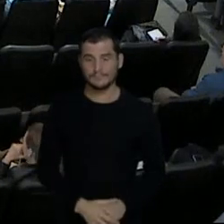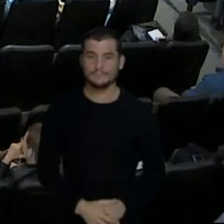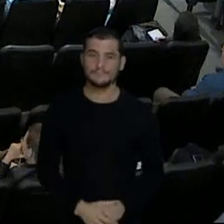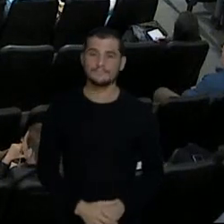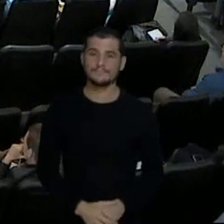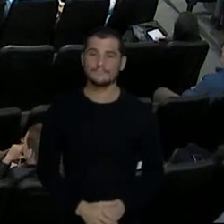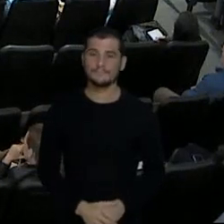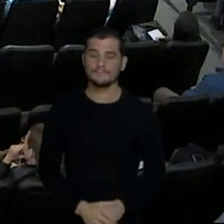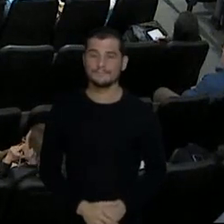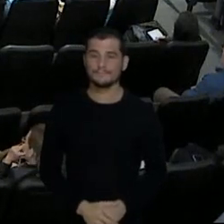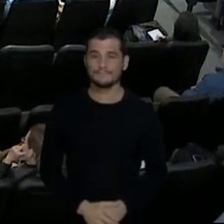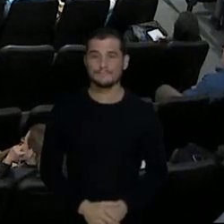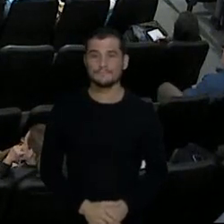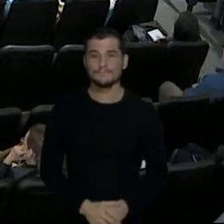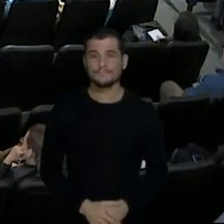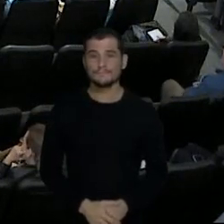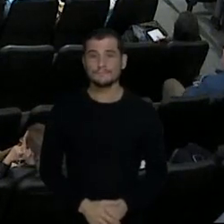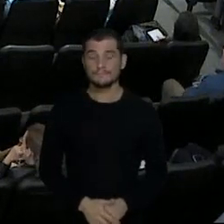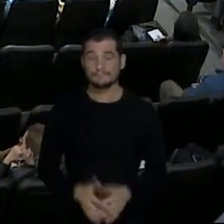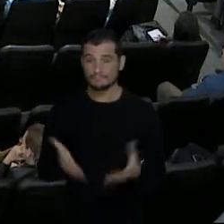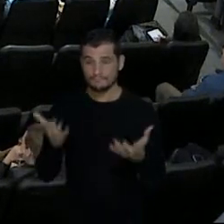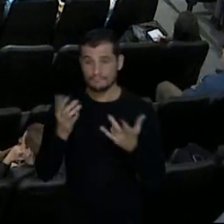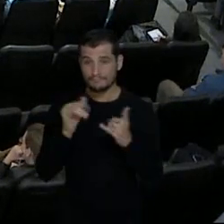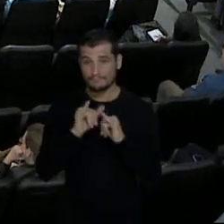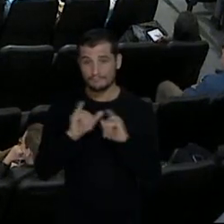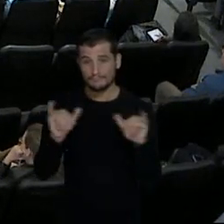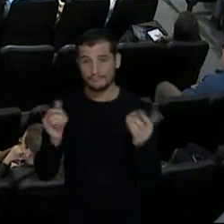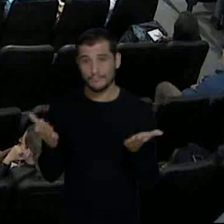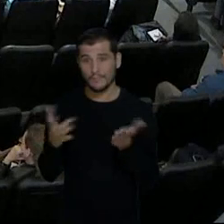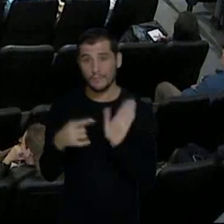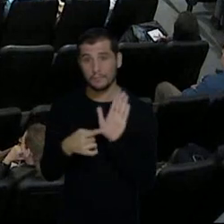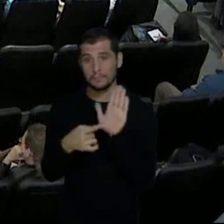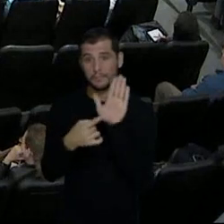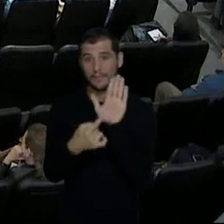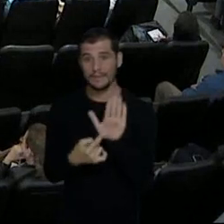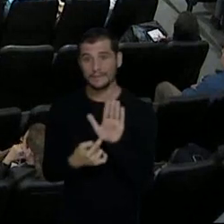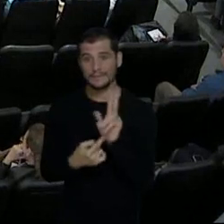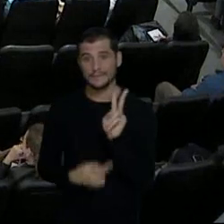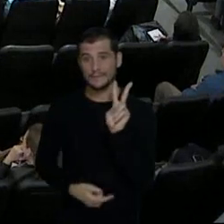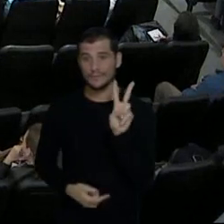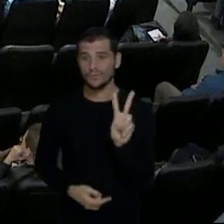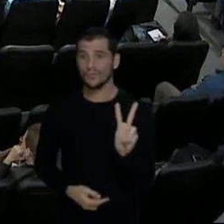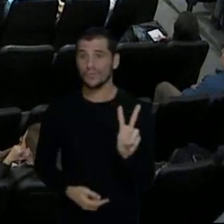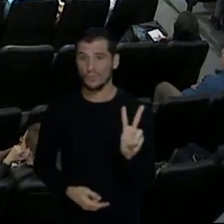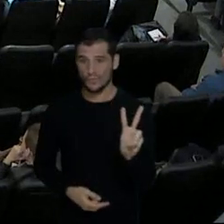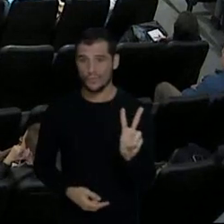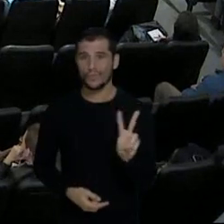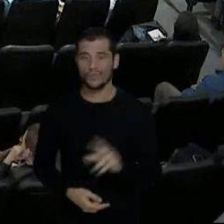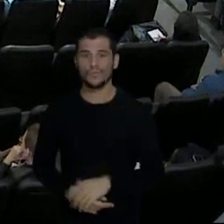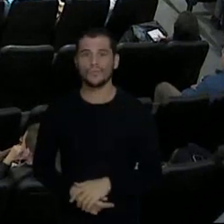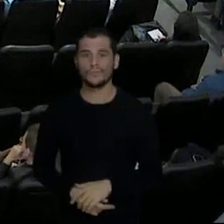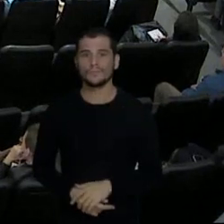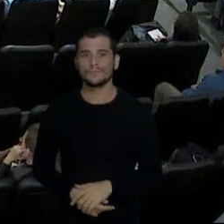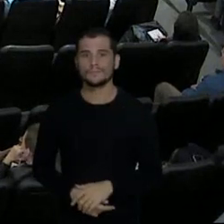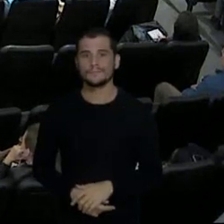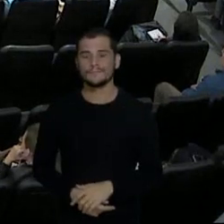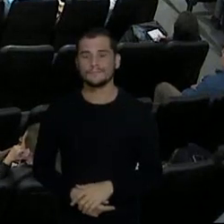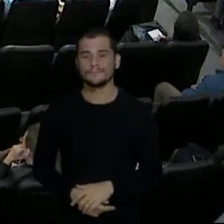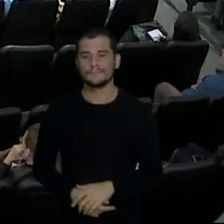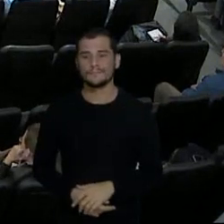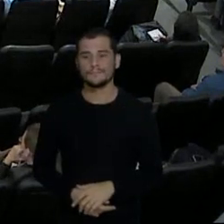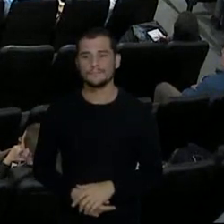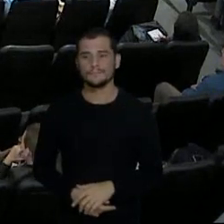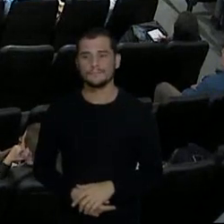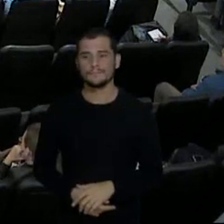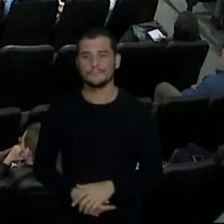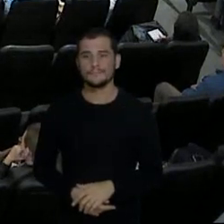gostaria de dizer que a gente vai fazer uma apresentação então em dueto ou apresentação foi feita a quatro